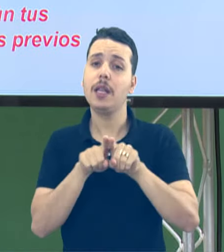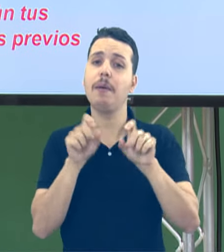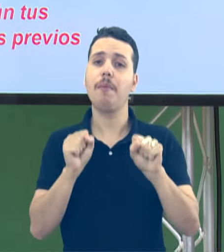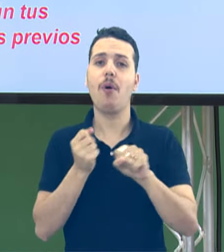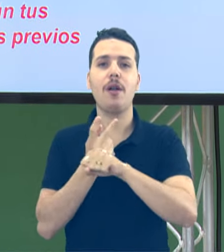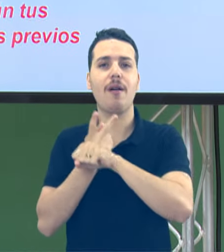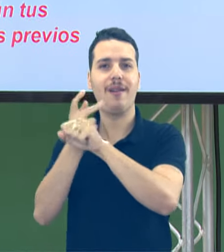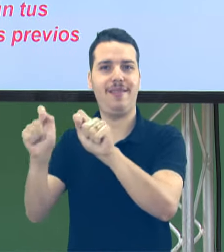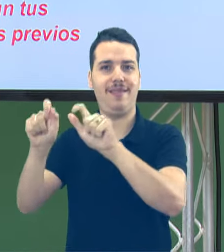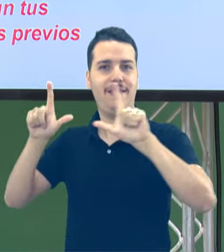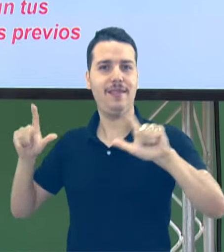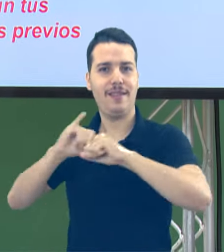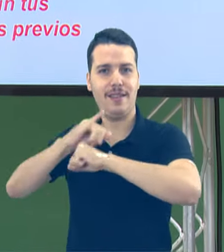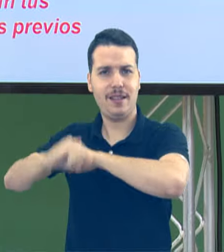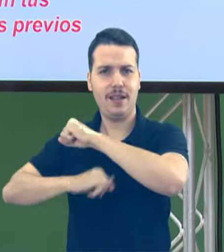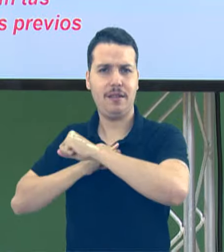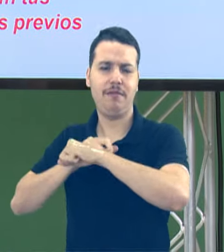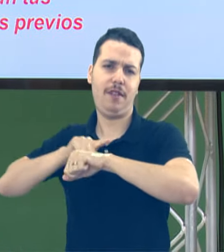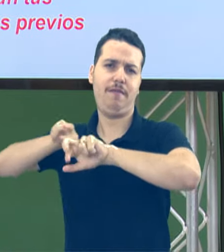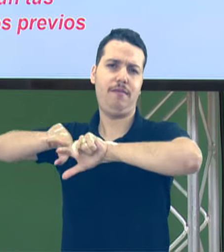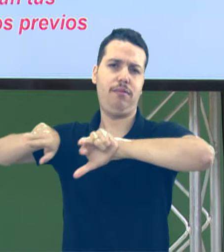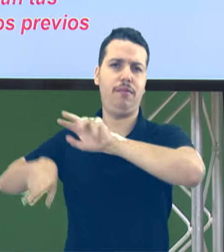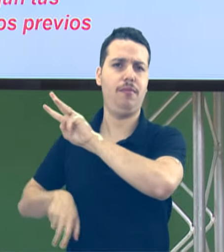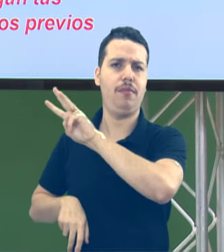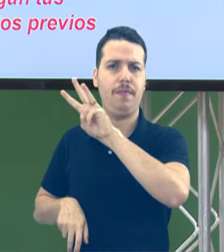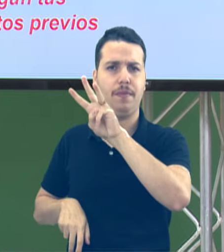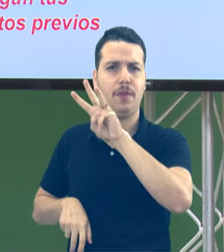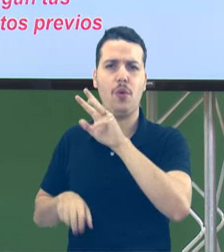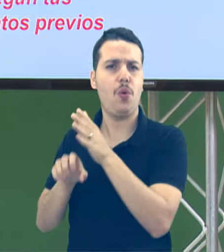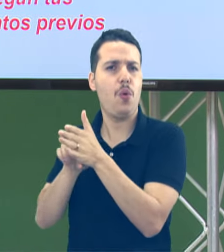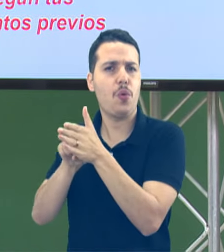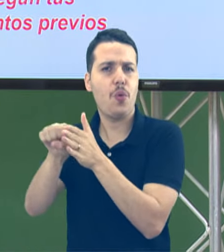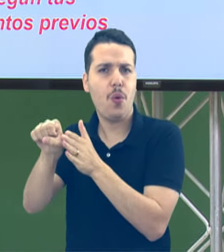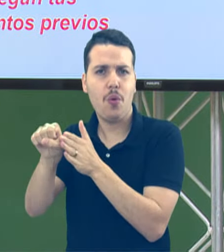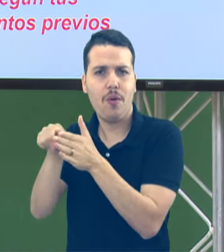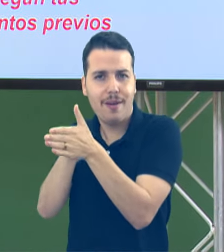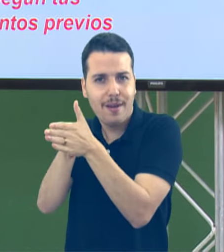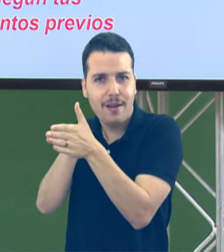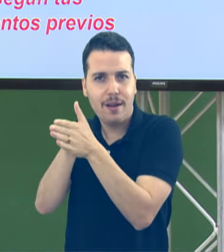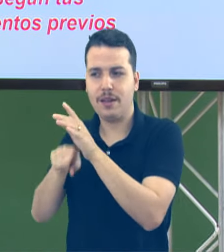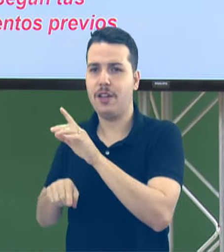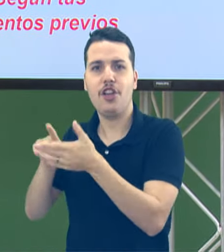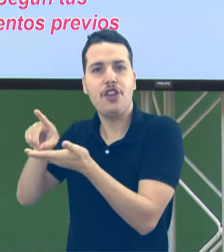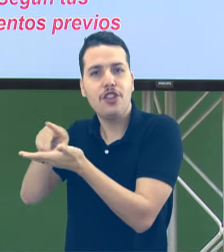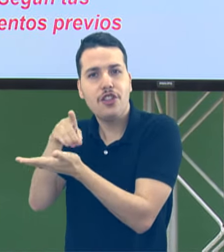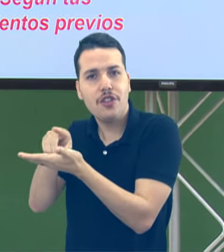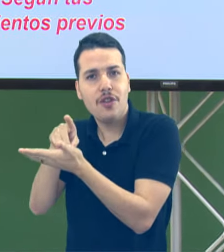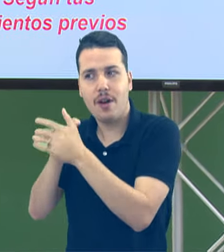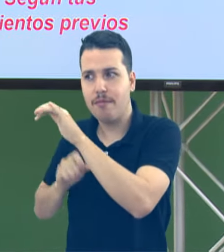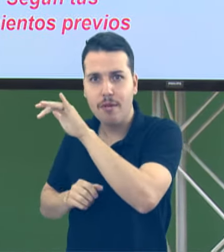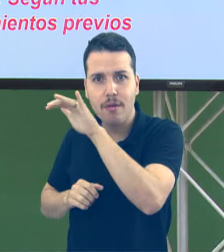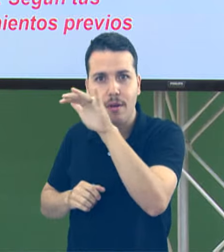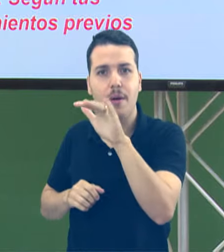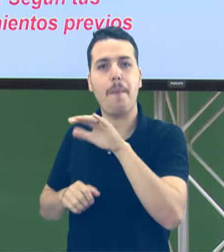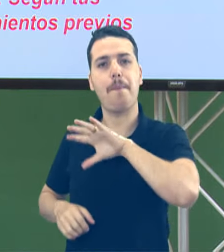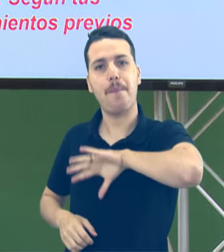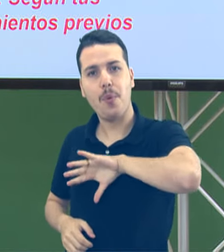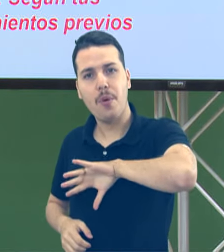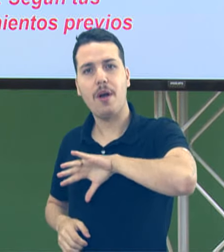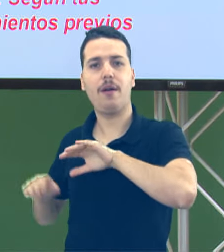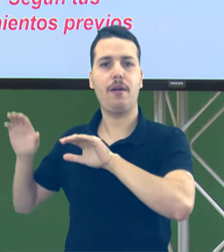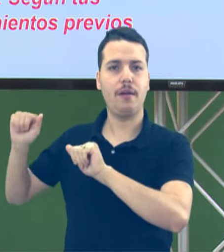pela internet em vários sites. Coloquem lá no Google, na pesquisa, dicionário português e